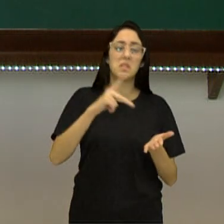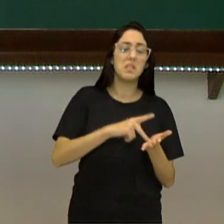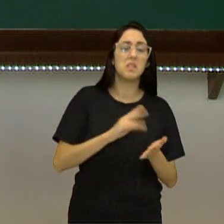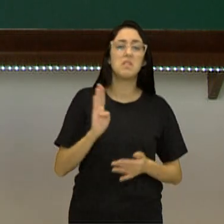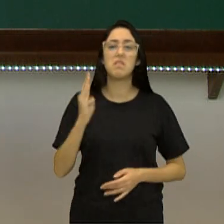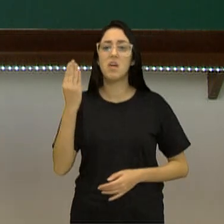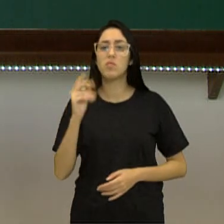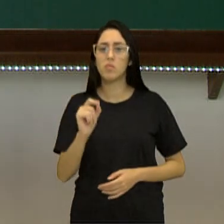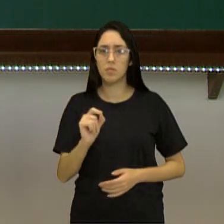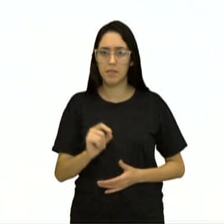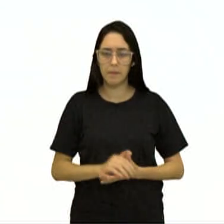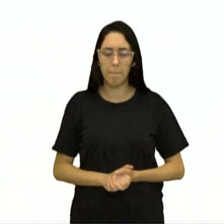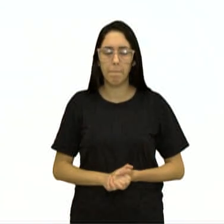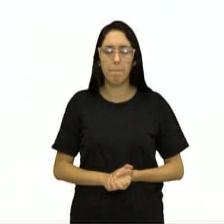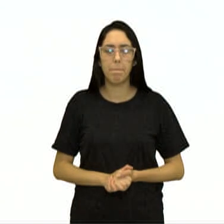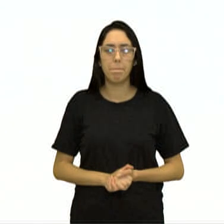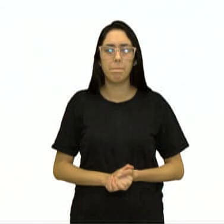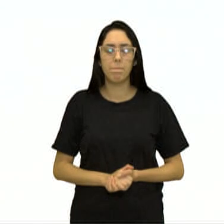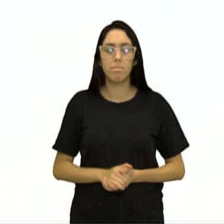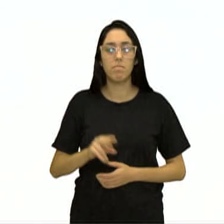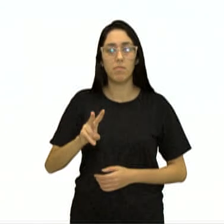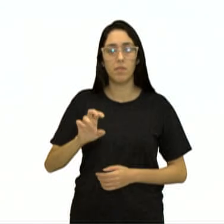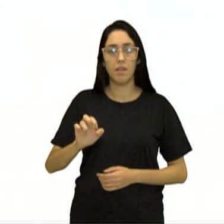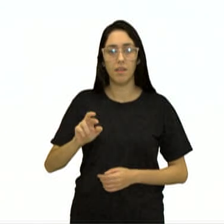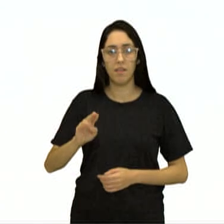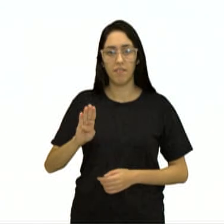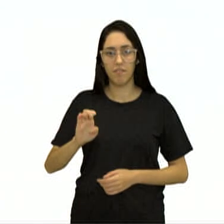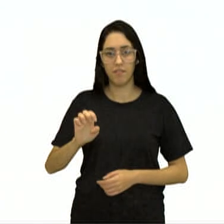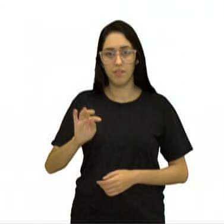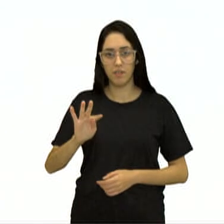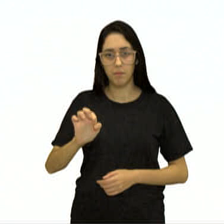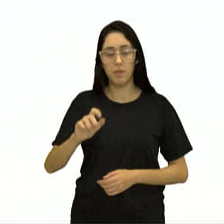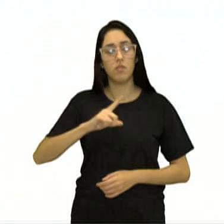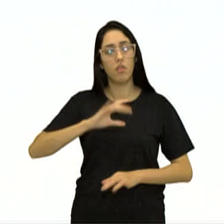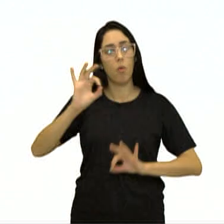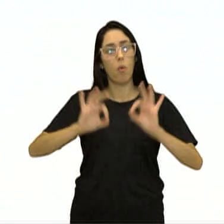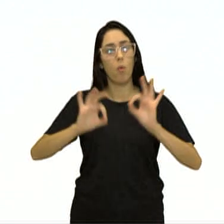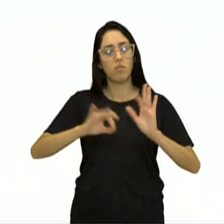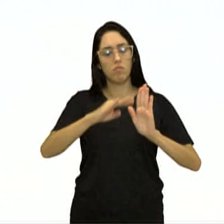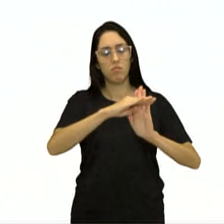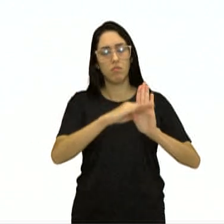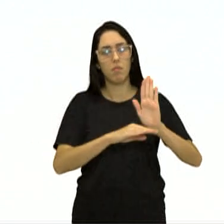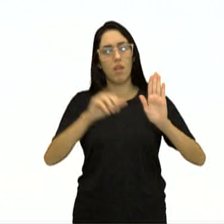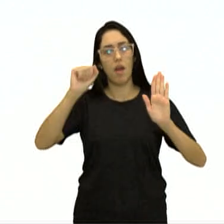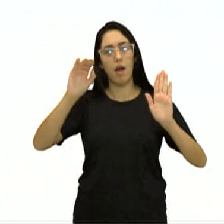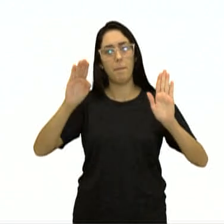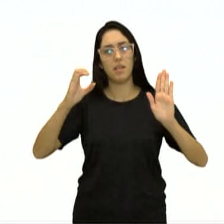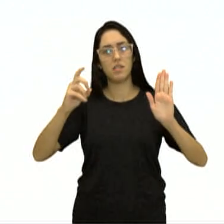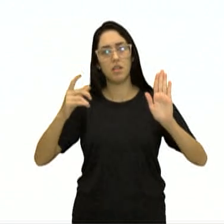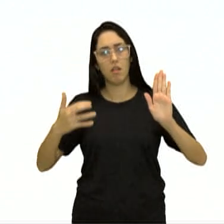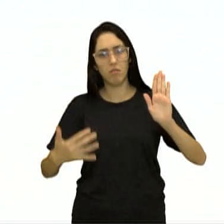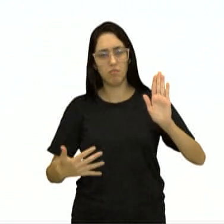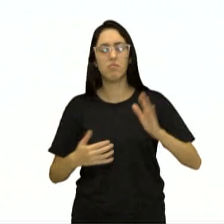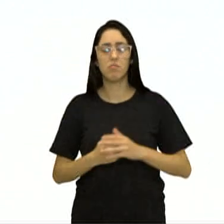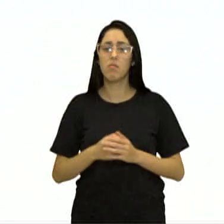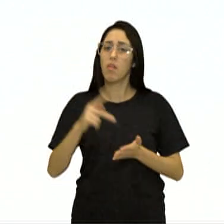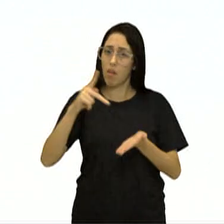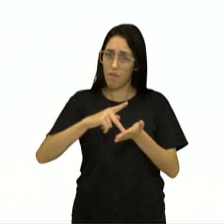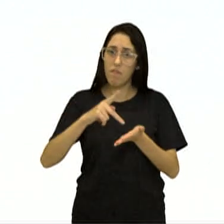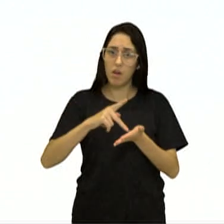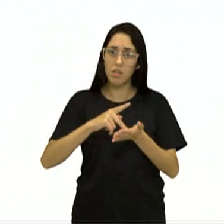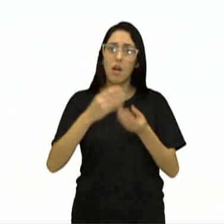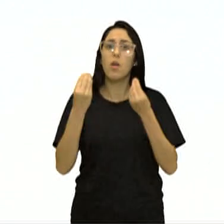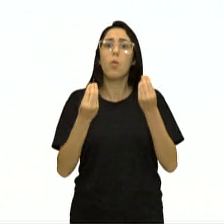falso? Vejam só, os verbetes são organizados em ordem alfabética. Claro que é verdadeiro. Como que eu vou pesquisar, como que eu vou buscar